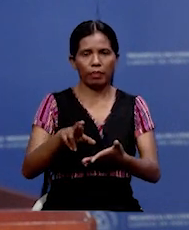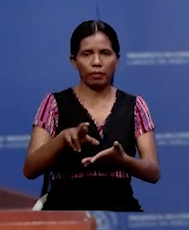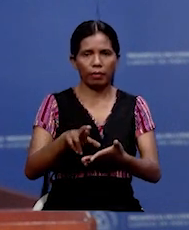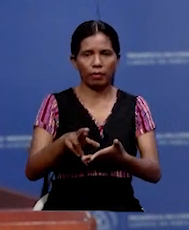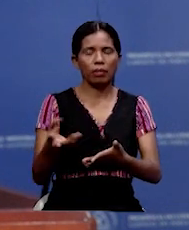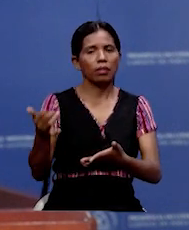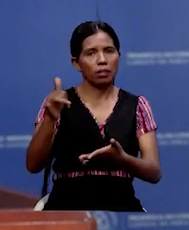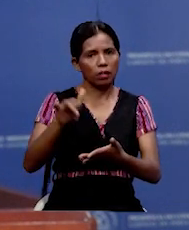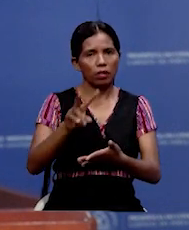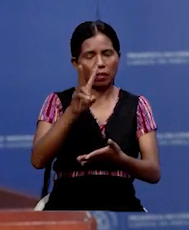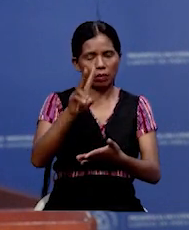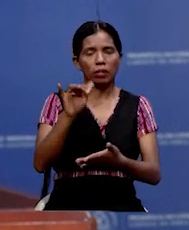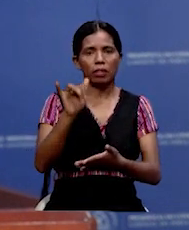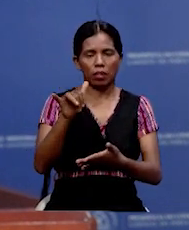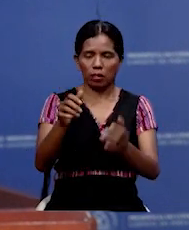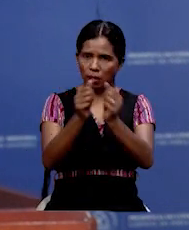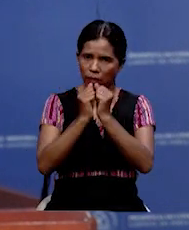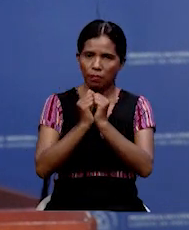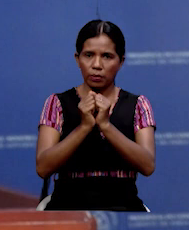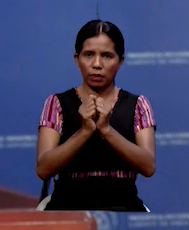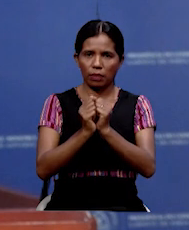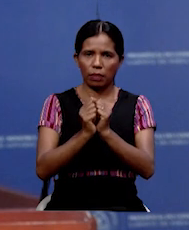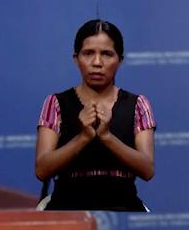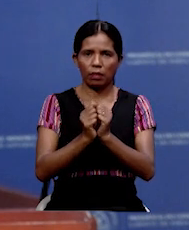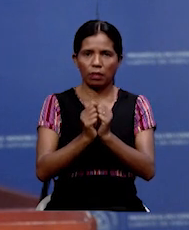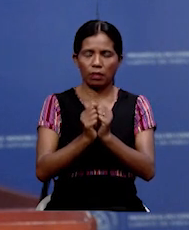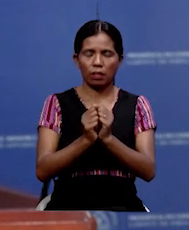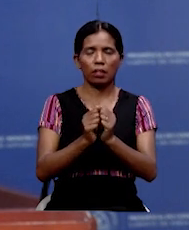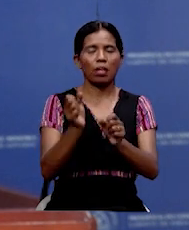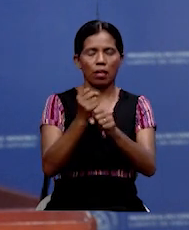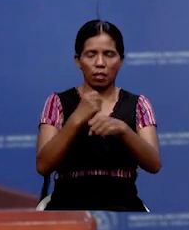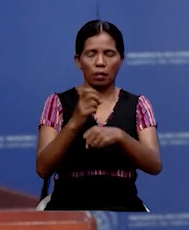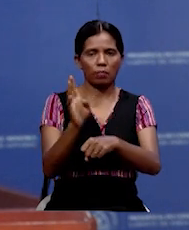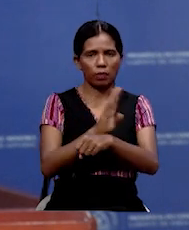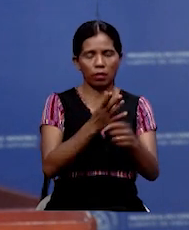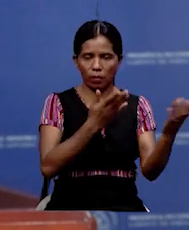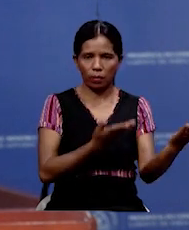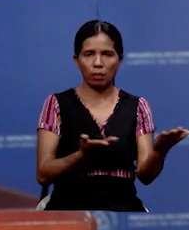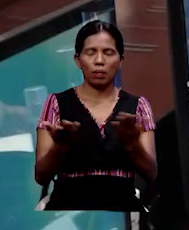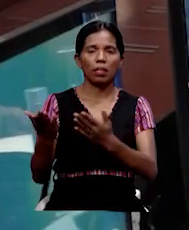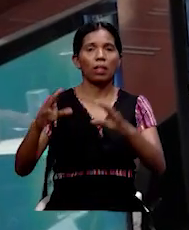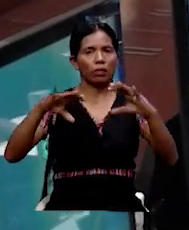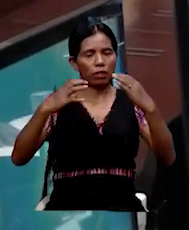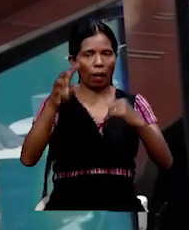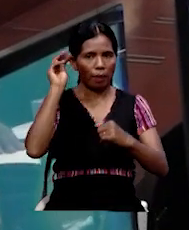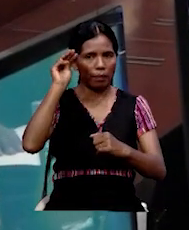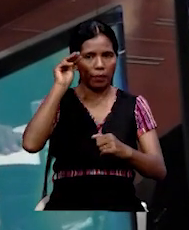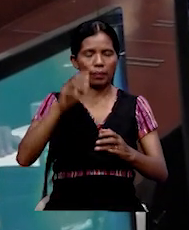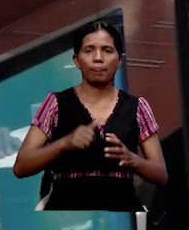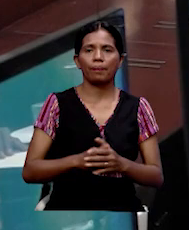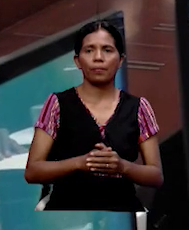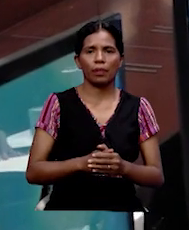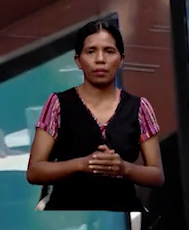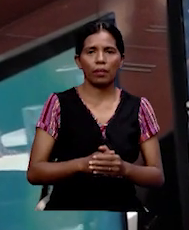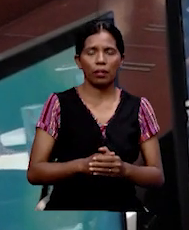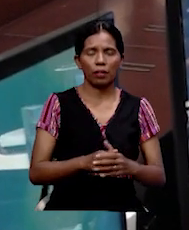ser parte rua com corrona iha negociação ne se lor fal mai conselho ministros. Com a deliberação,